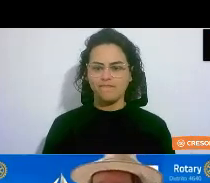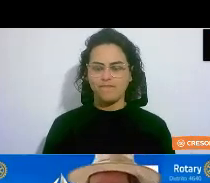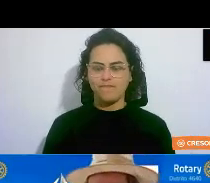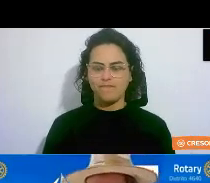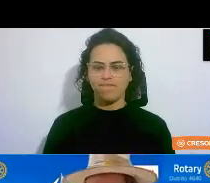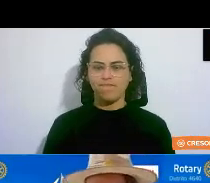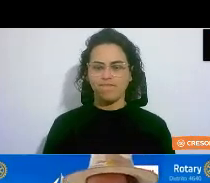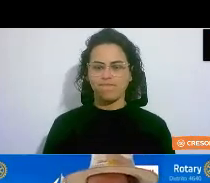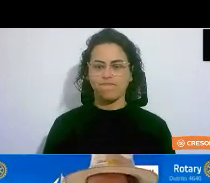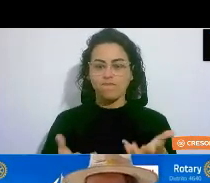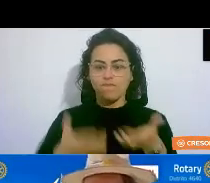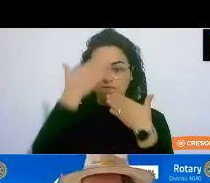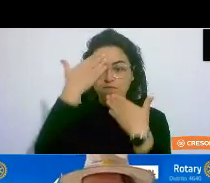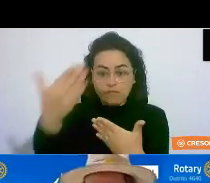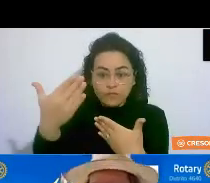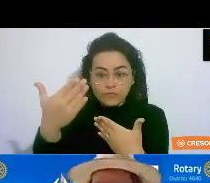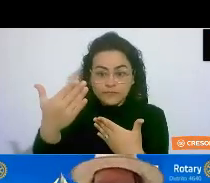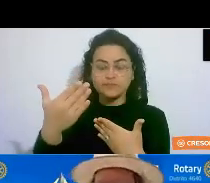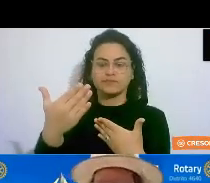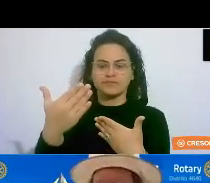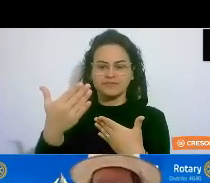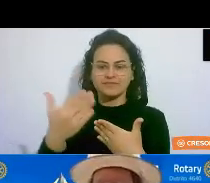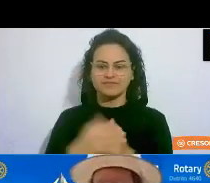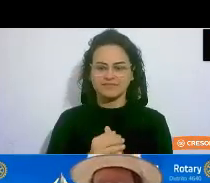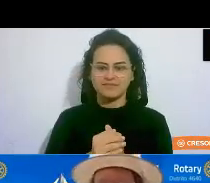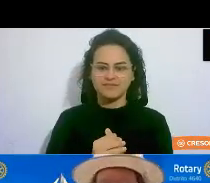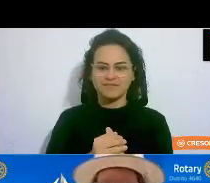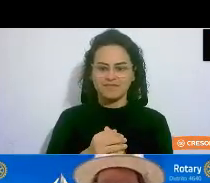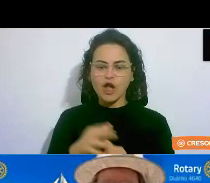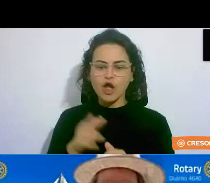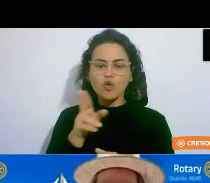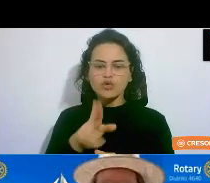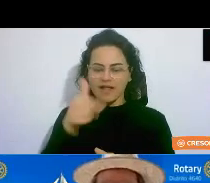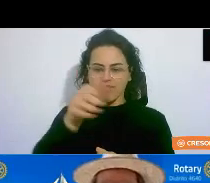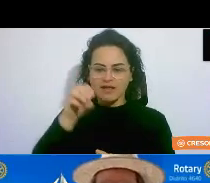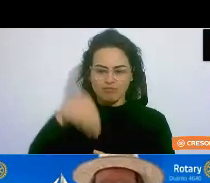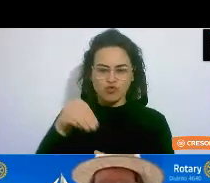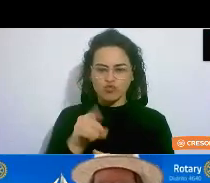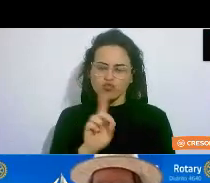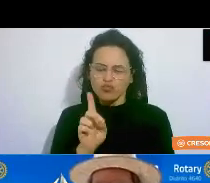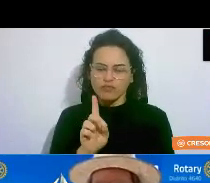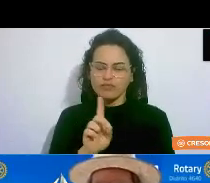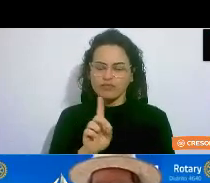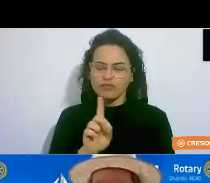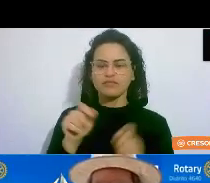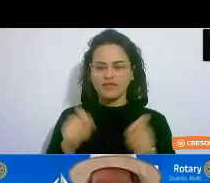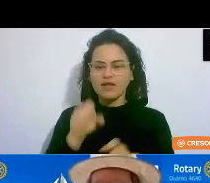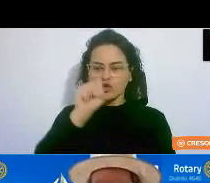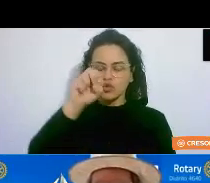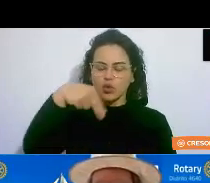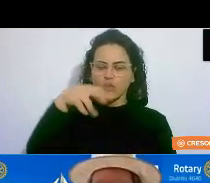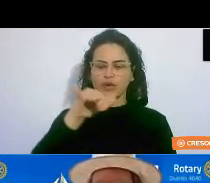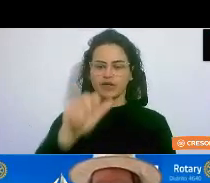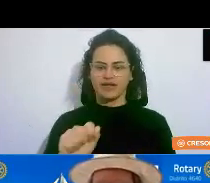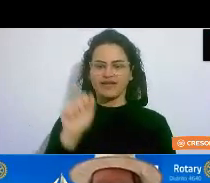agradecer a oportunidade, tá? Deixei um pouquinho menos dos 10 minutos aí que foi definido para deixar a Sônia agora com um pouquinho mais